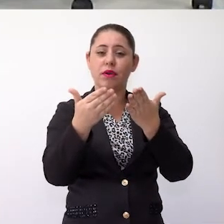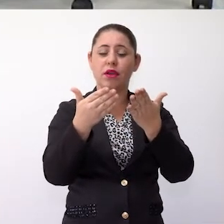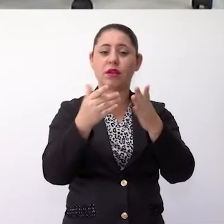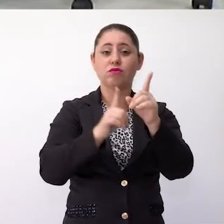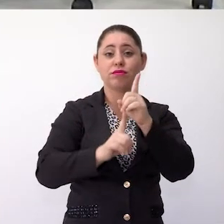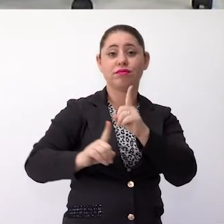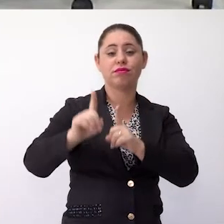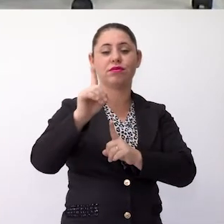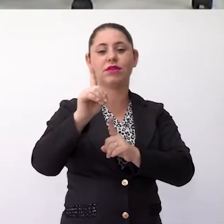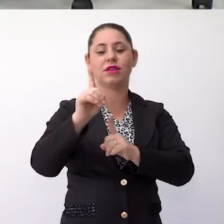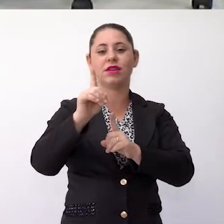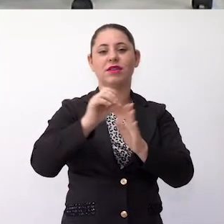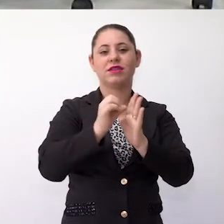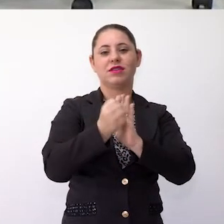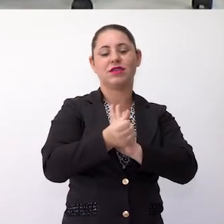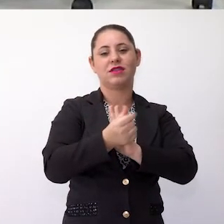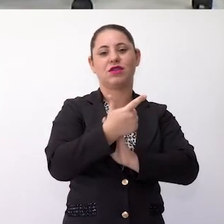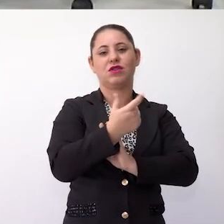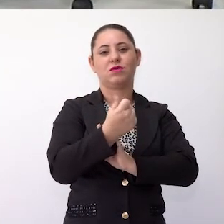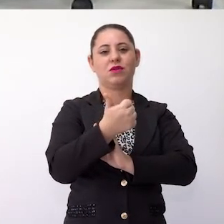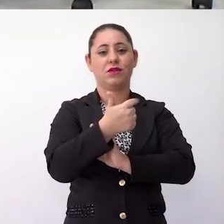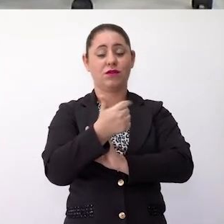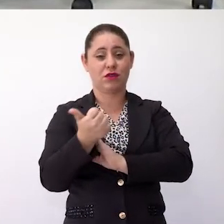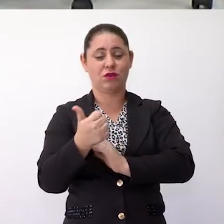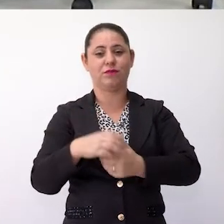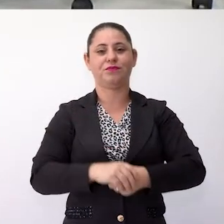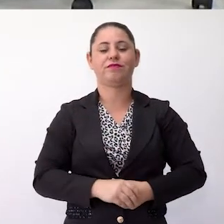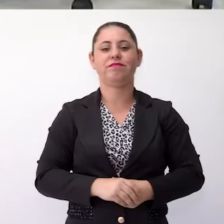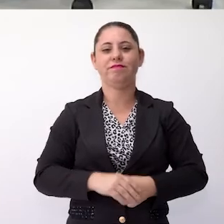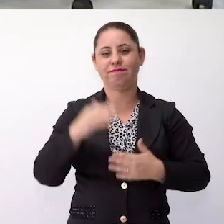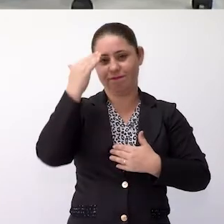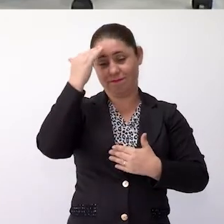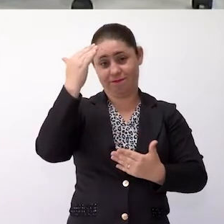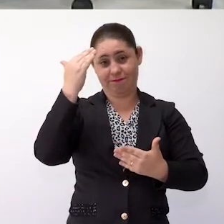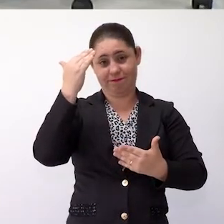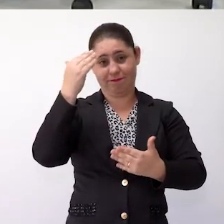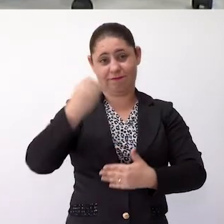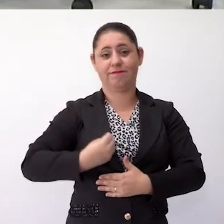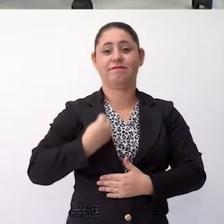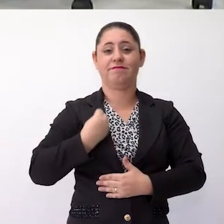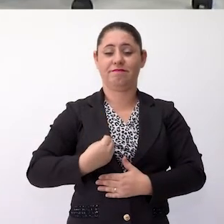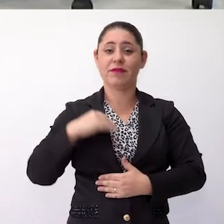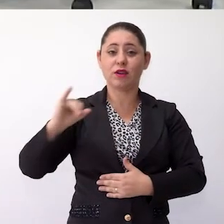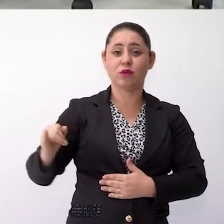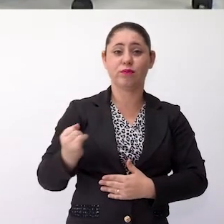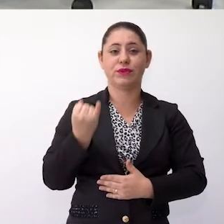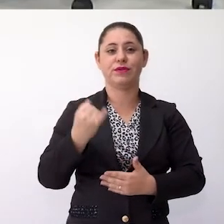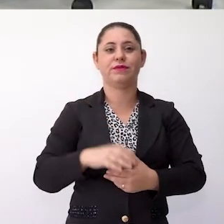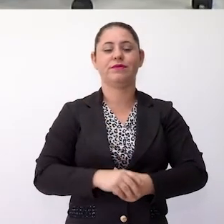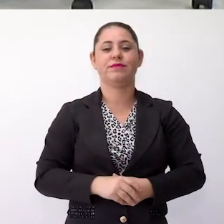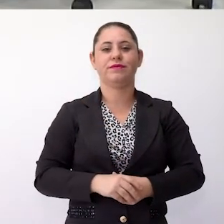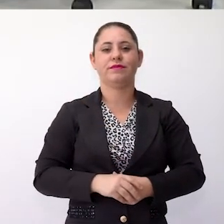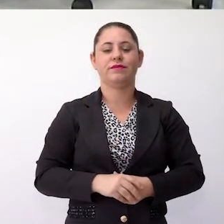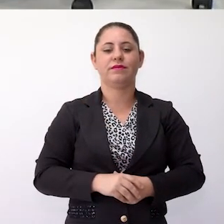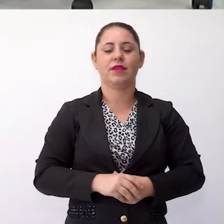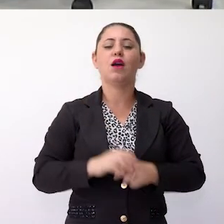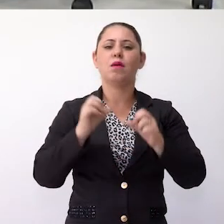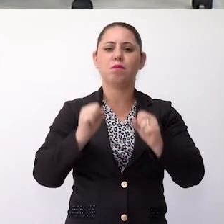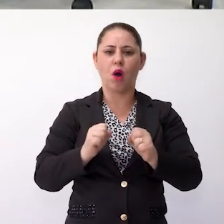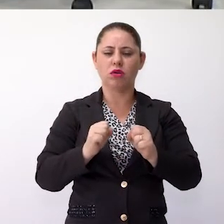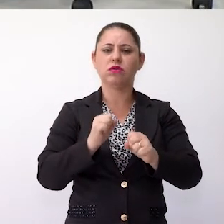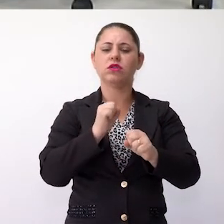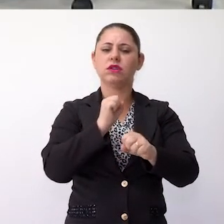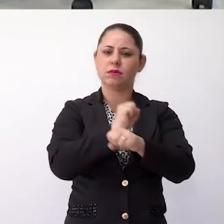primeiro semestre, né, do ano de 2021. Muito obrigado. Agradeço, obrigado pela oportunidade. Contem com a Polícia